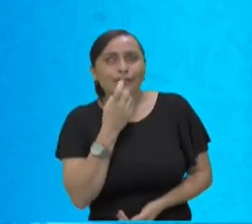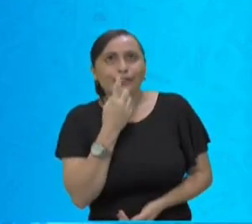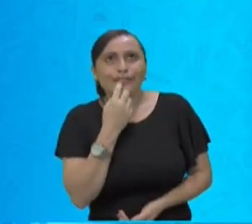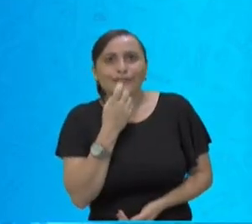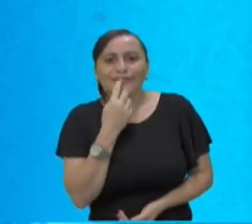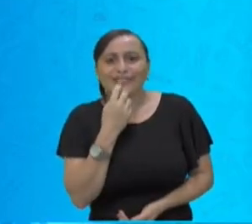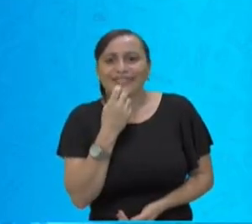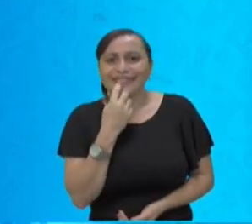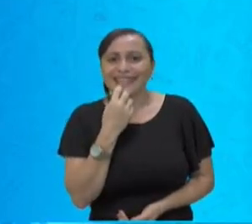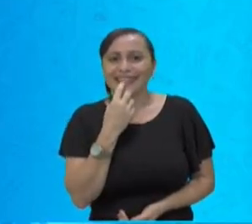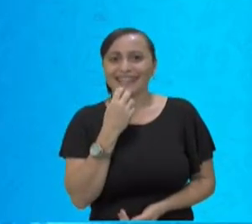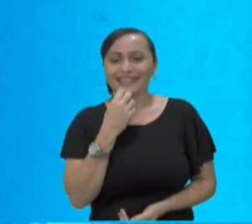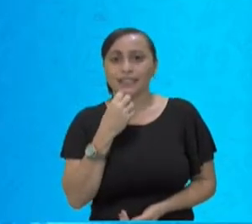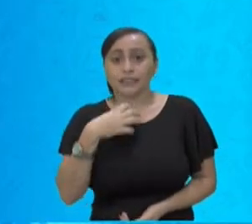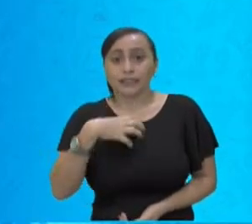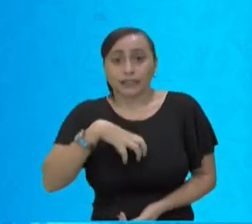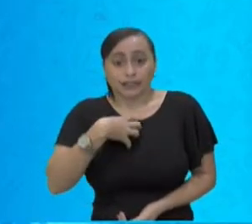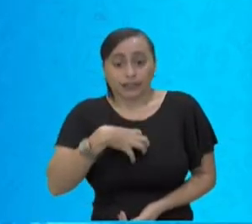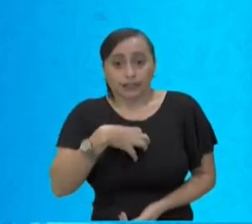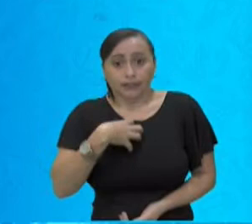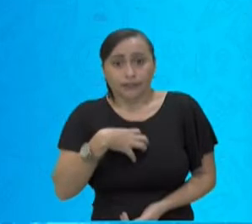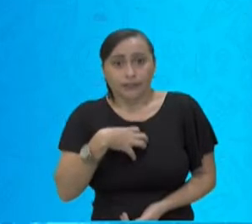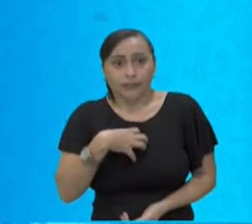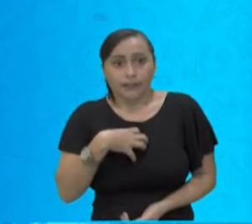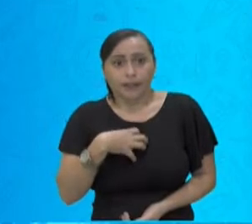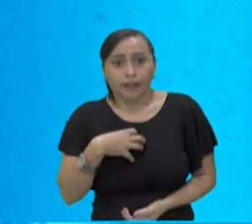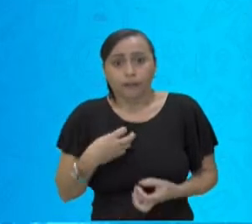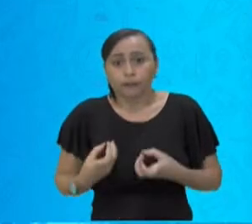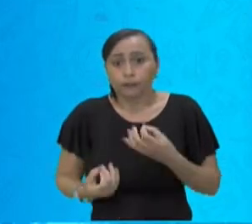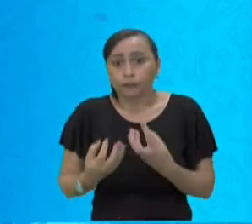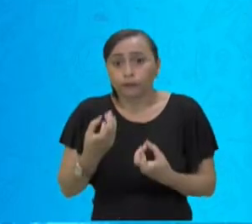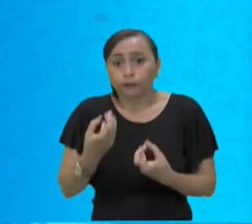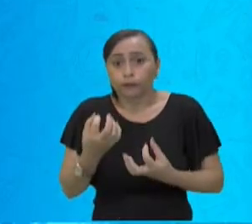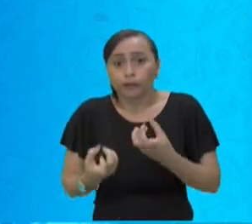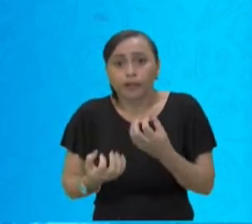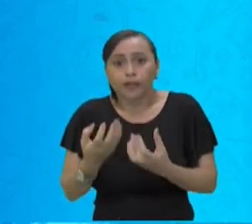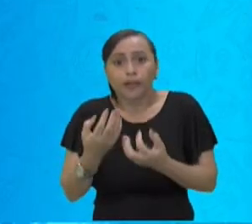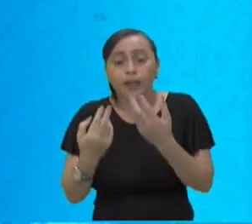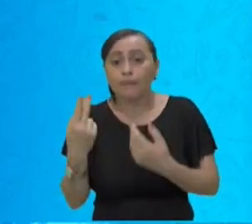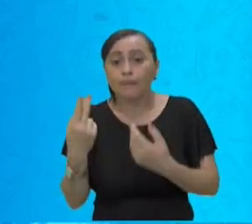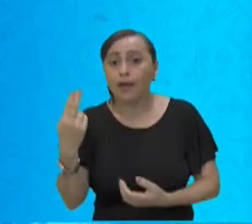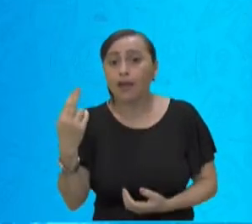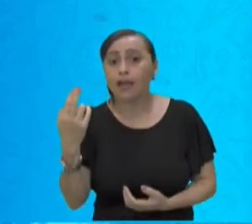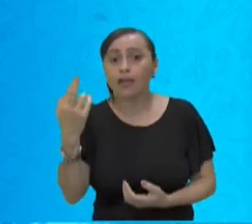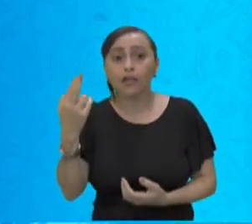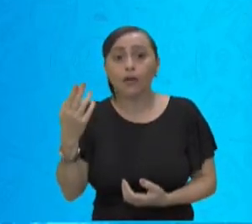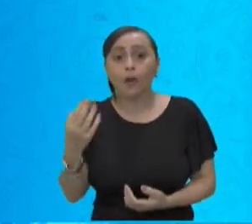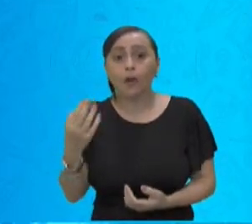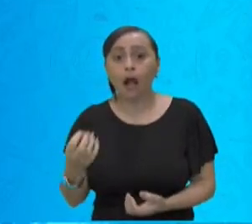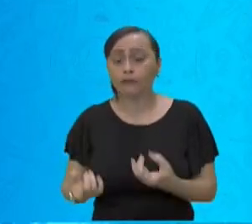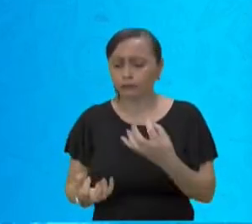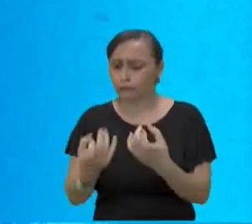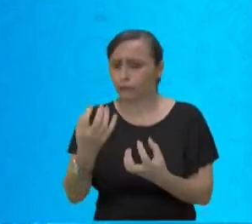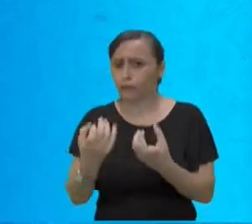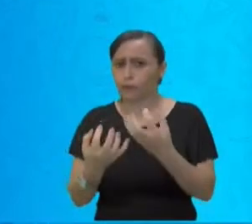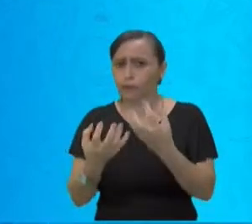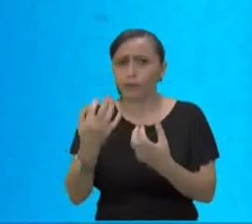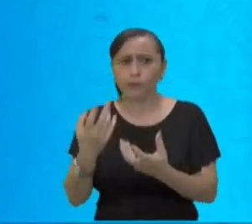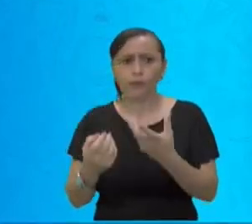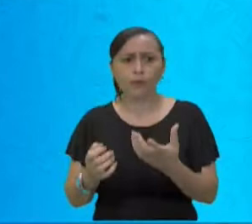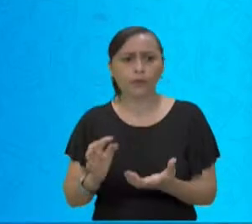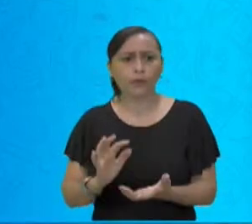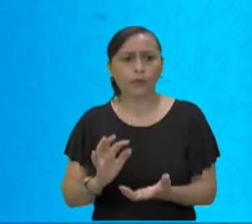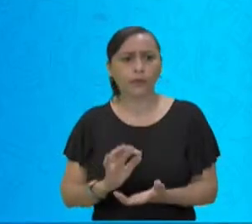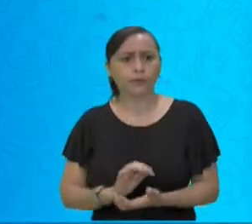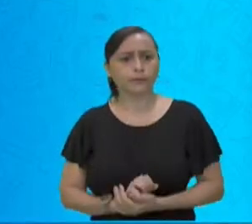vermelho a raiva ela queima como vermelho vivo e Feroz como fogo